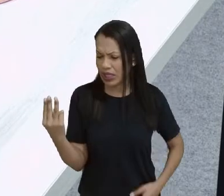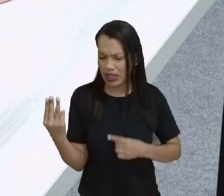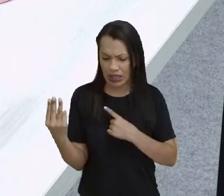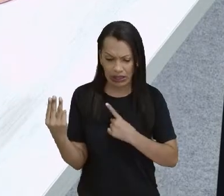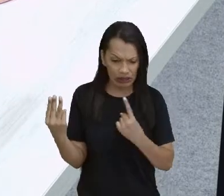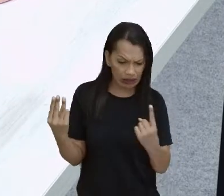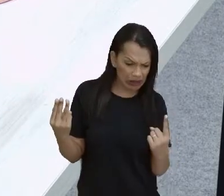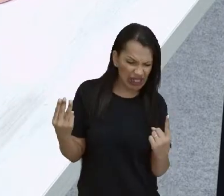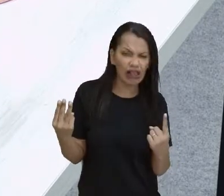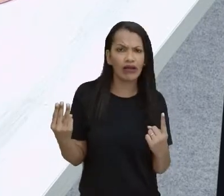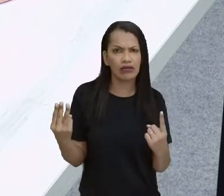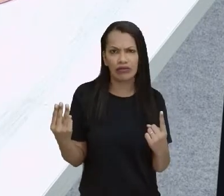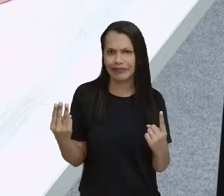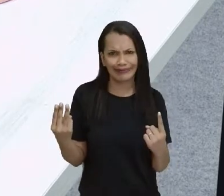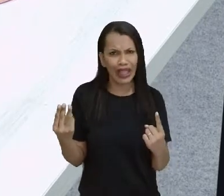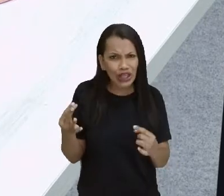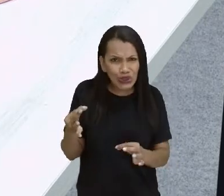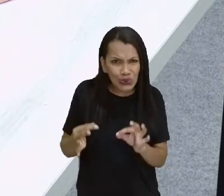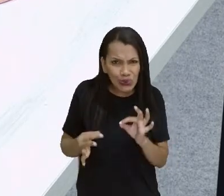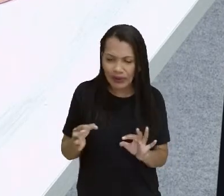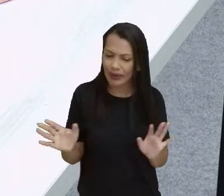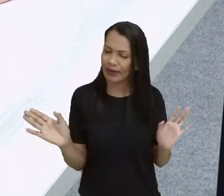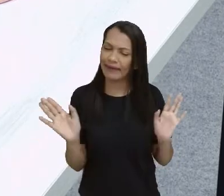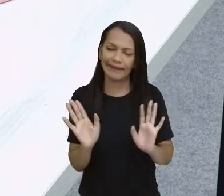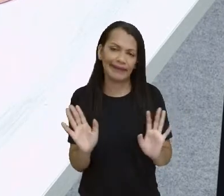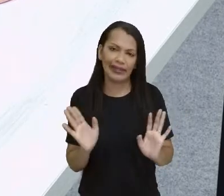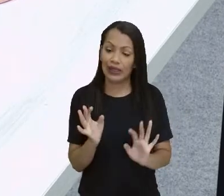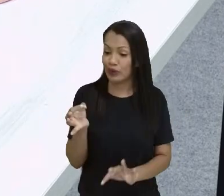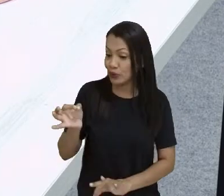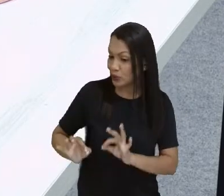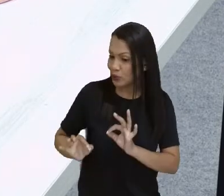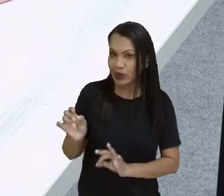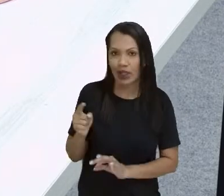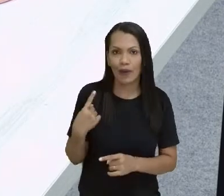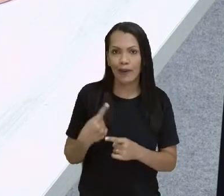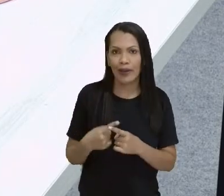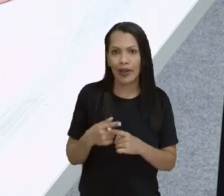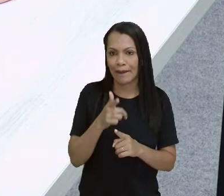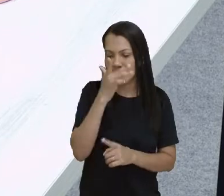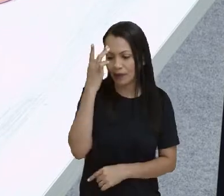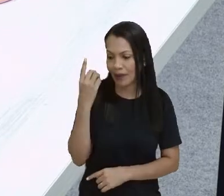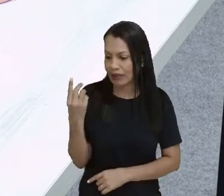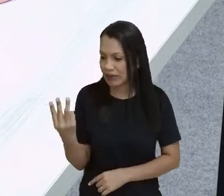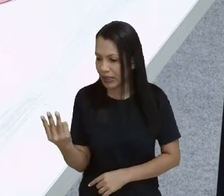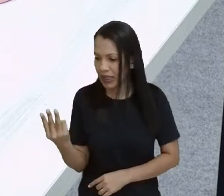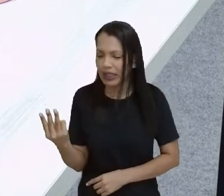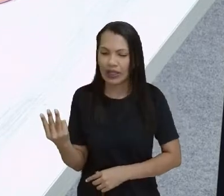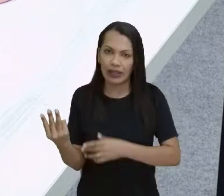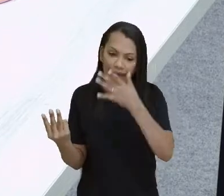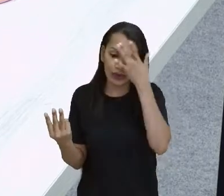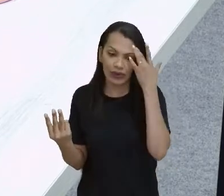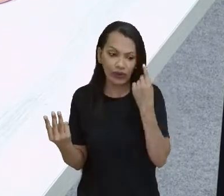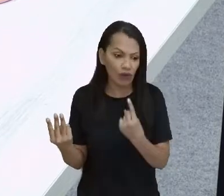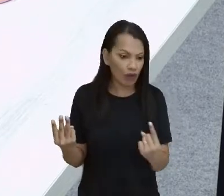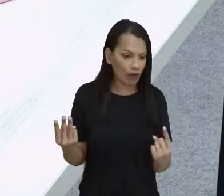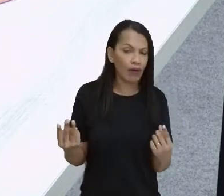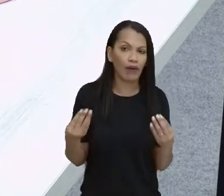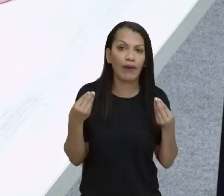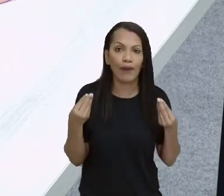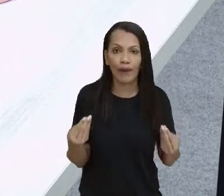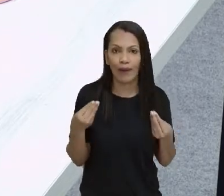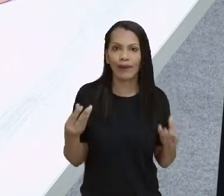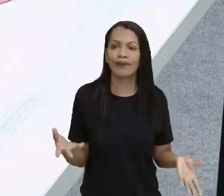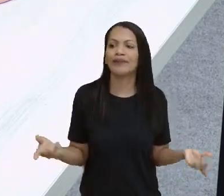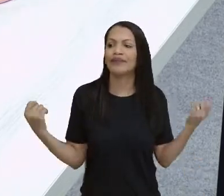divisão, ela não vai ser justa, né? Não vai ser não justa. Vai ser justa. Pois então, é. Se a gente tem uma pizza que o todo são